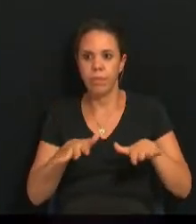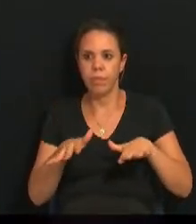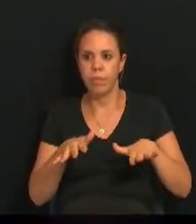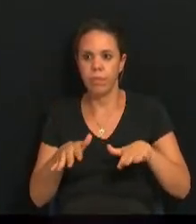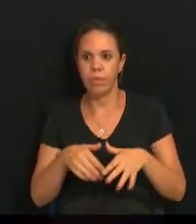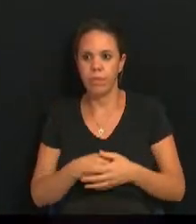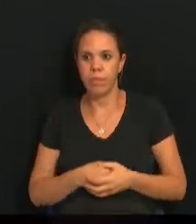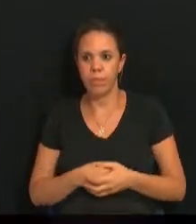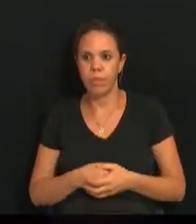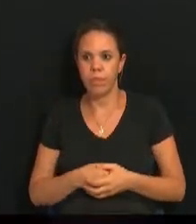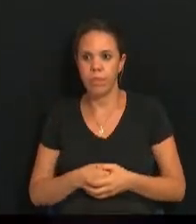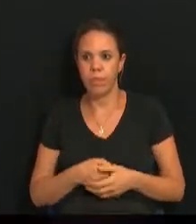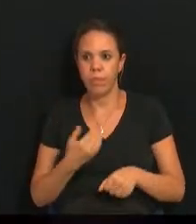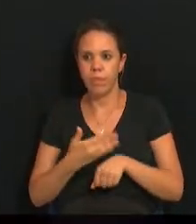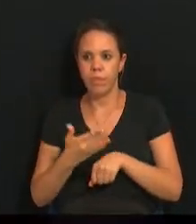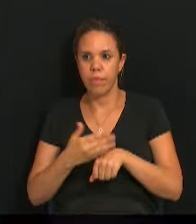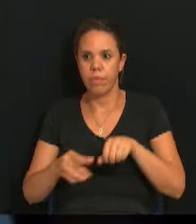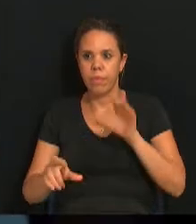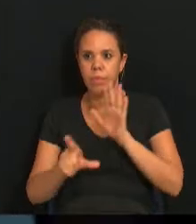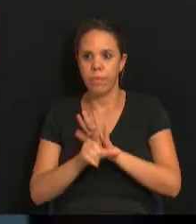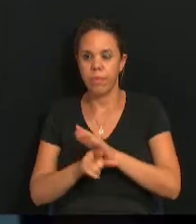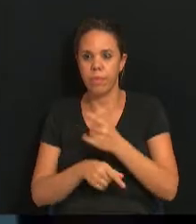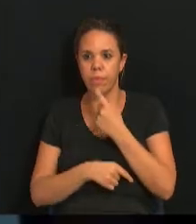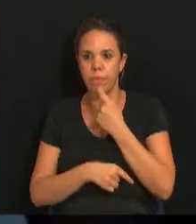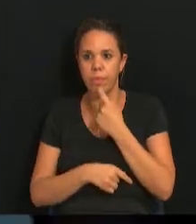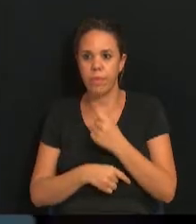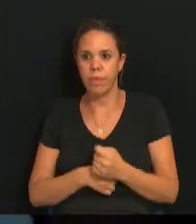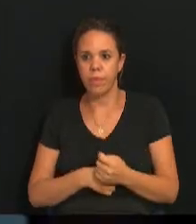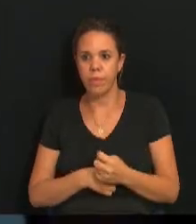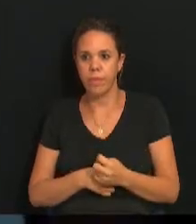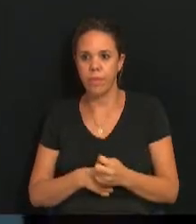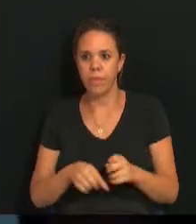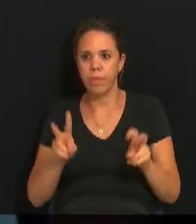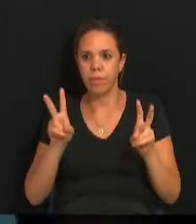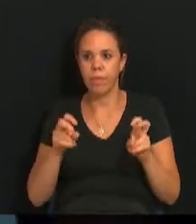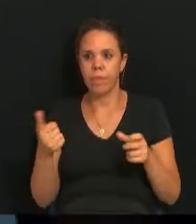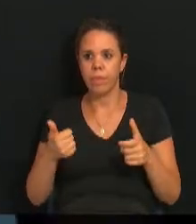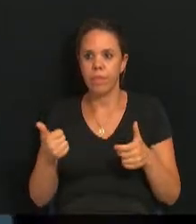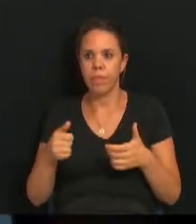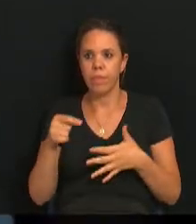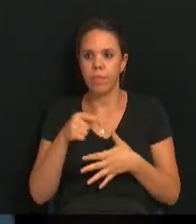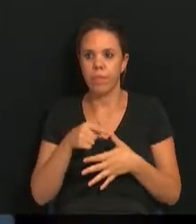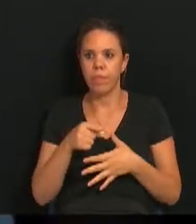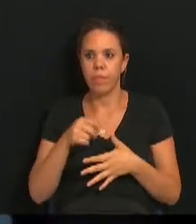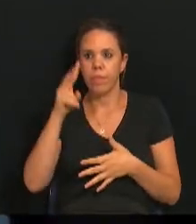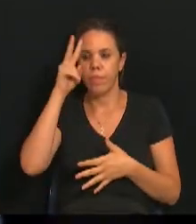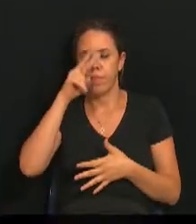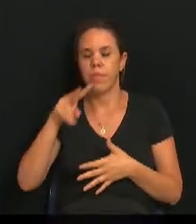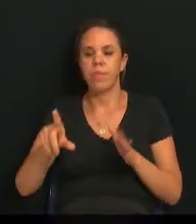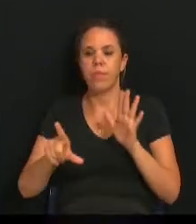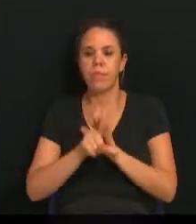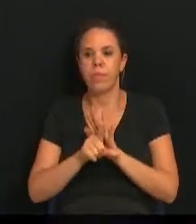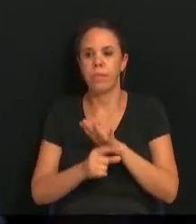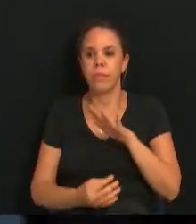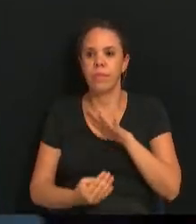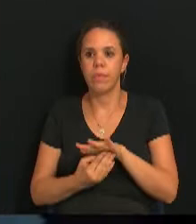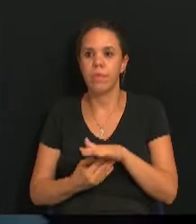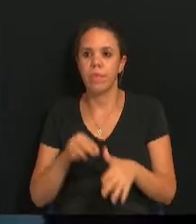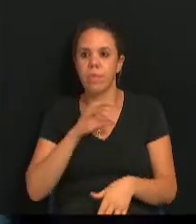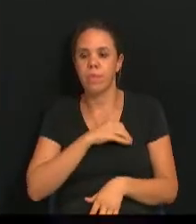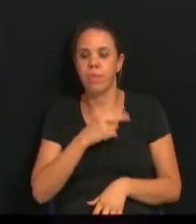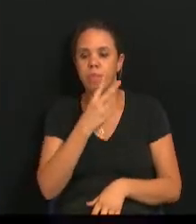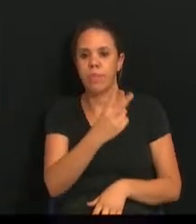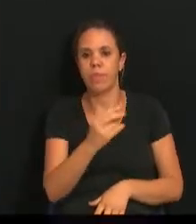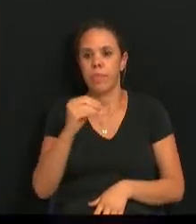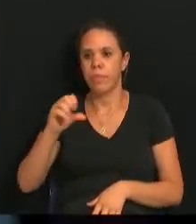da aplicação dessa lei aqui em Campinas. Então, em relação ao primeiro item, queria lembrar, então, que a lei do piso é aprovada em 2008, no governo Lula.